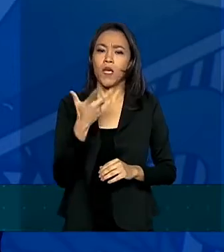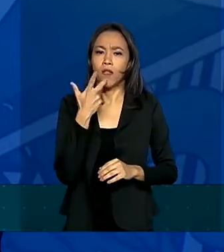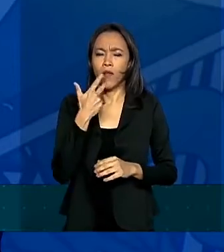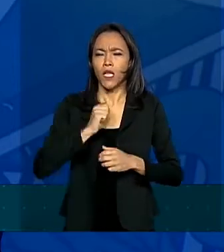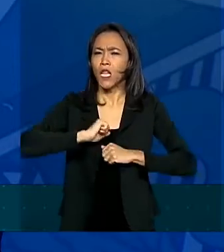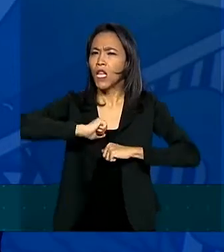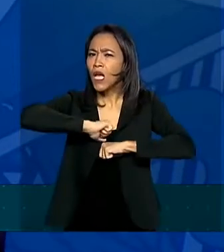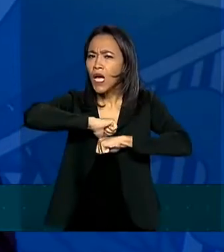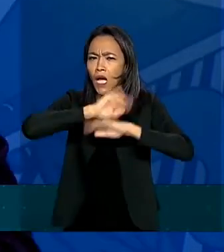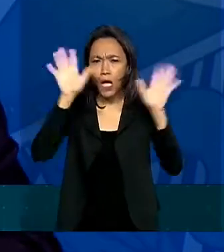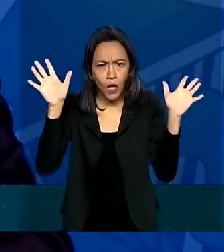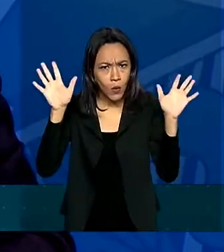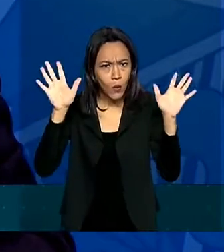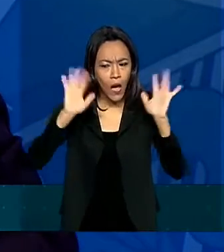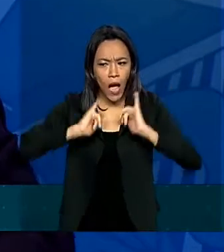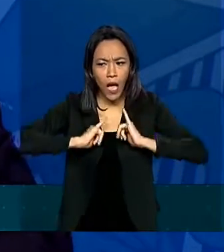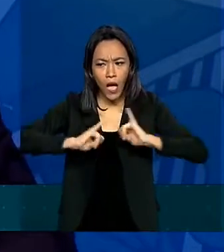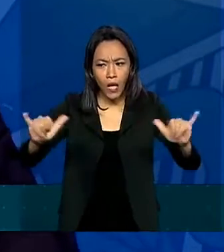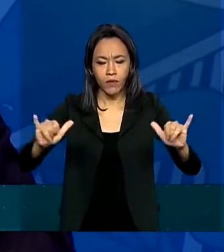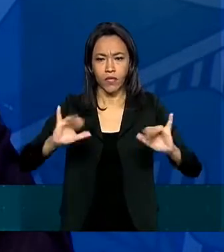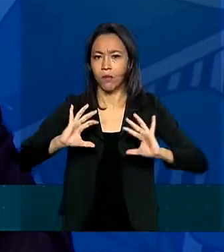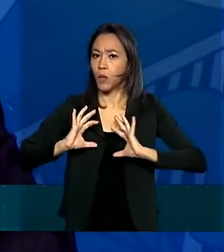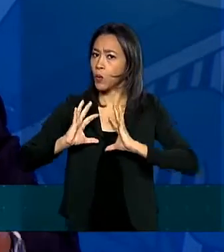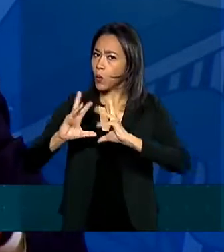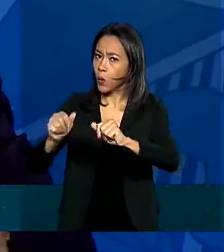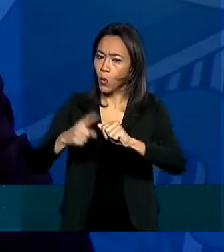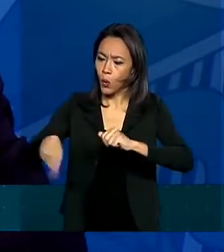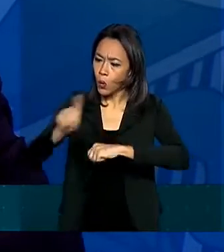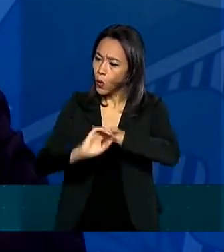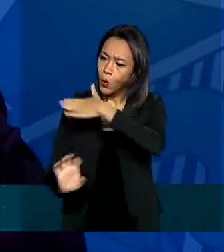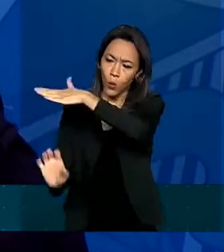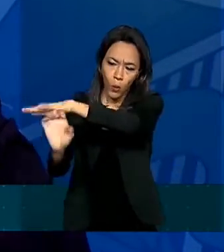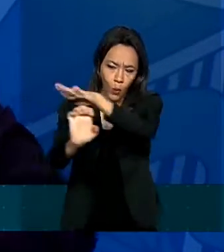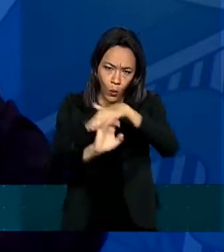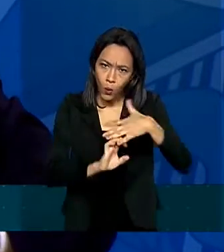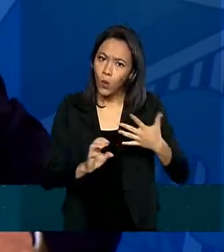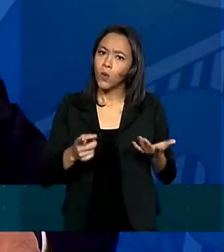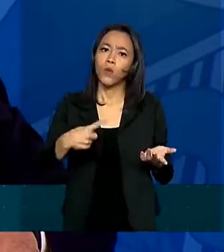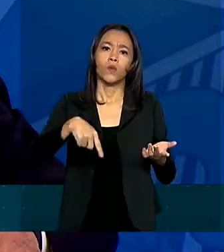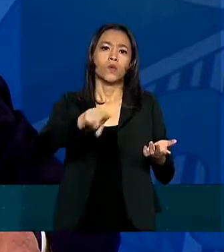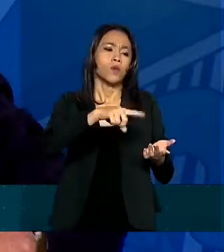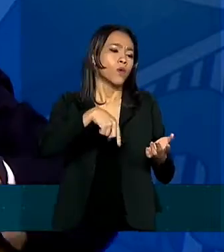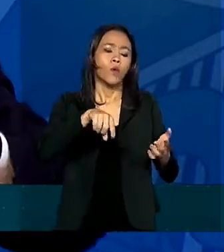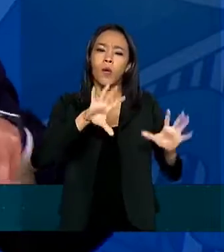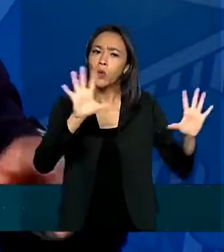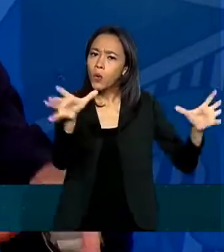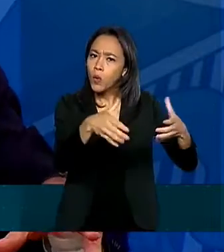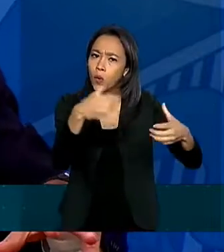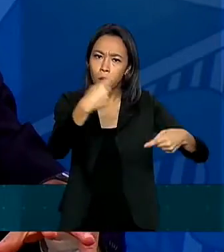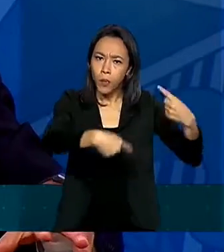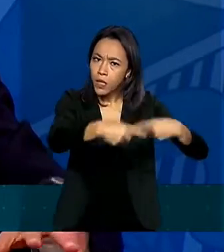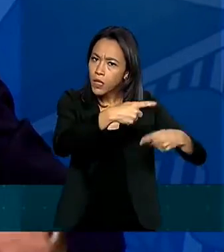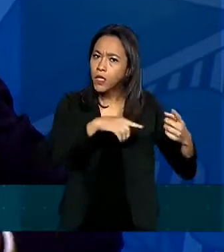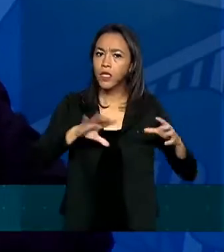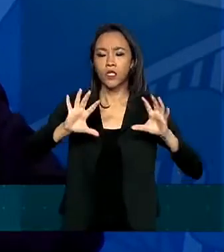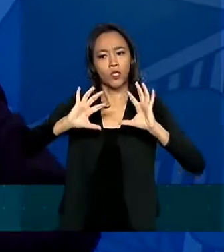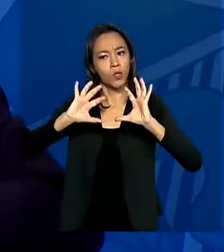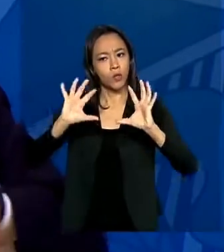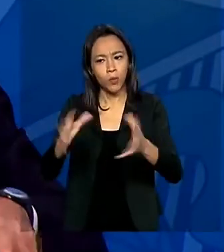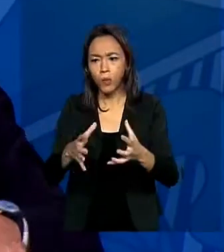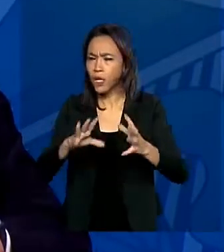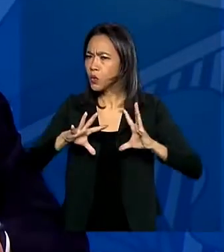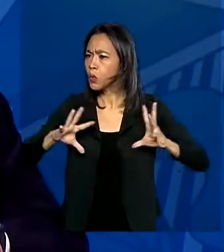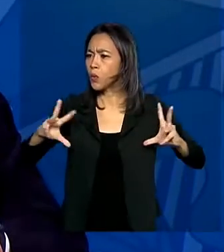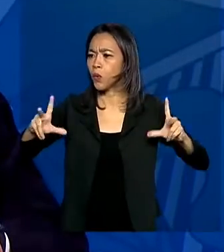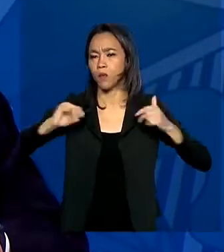durante videoconferência com investidores estrangeiros realizada nesta quarta-feira. Dia 9, o ministro da Economia Paulo Guedes afirmou